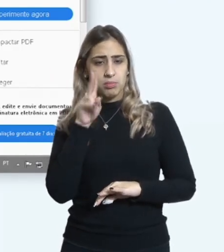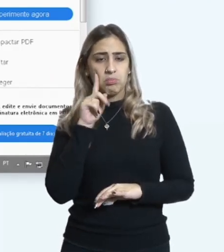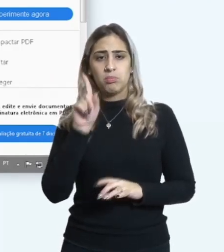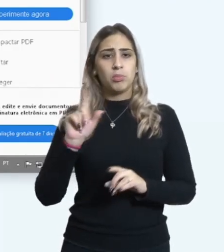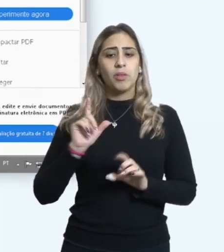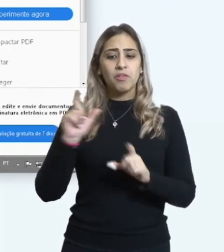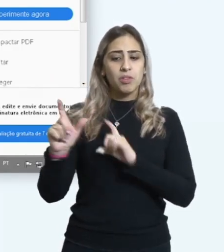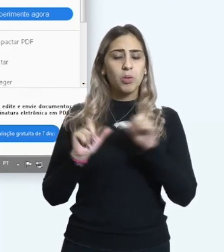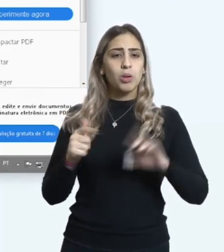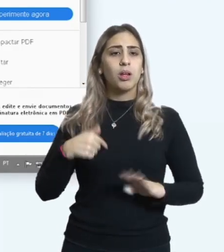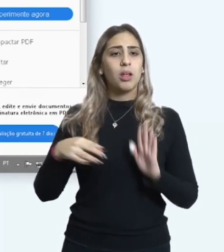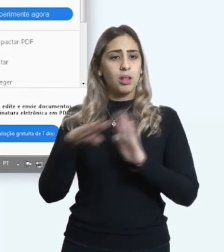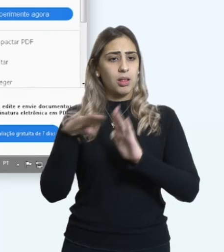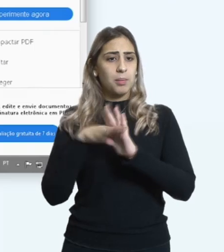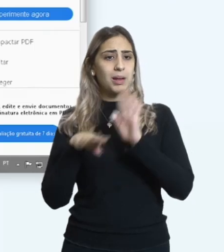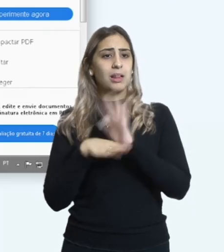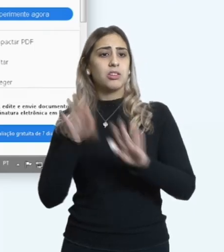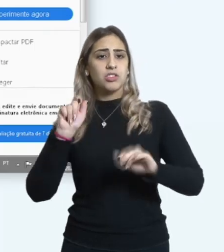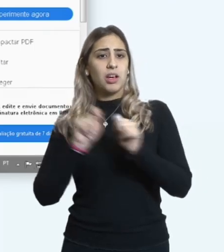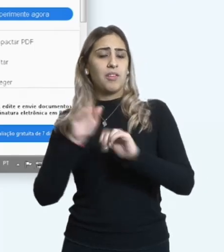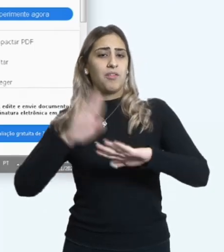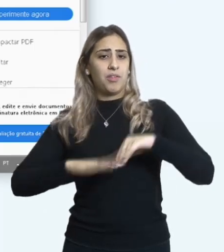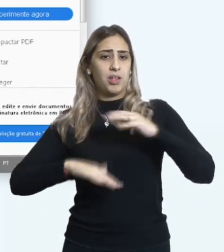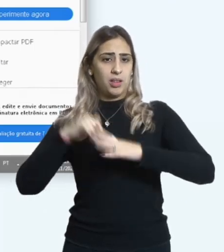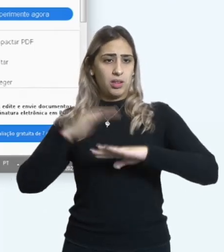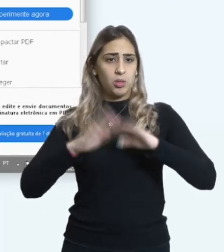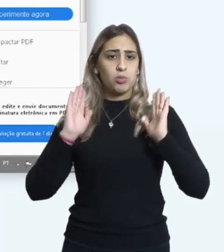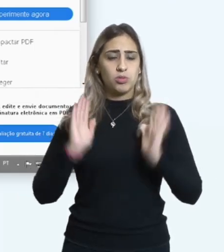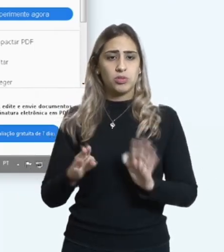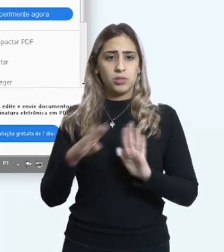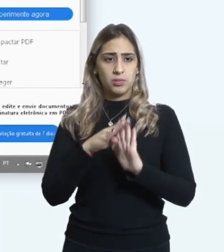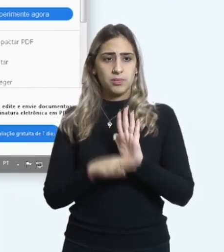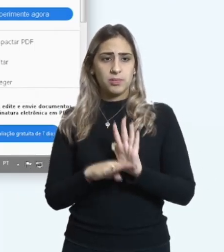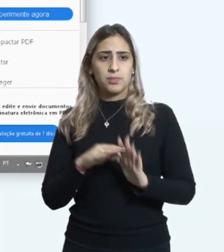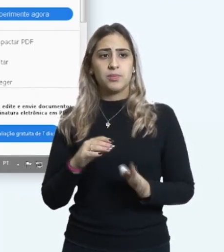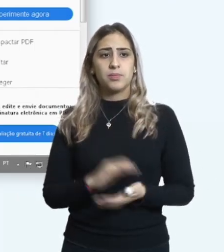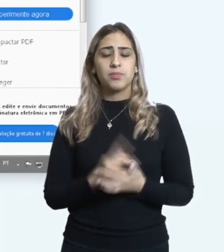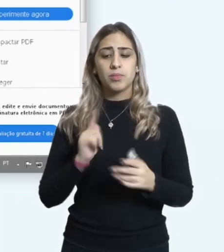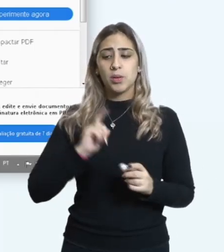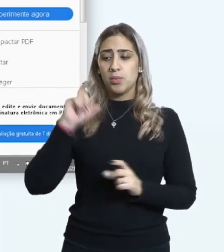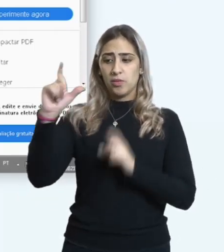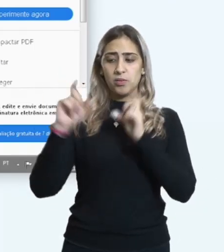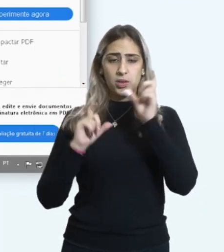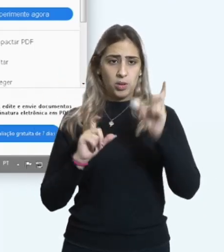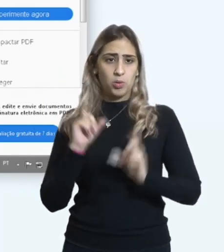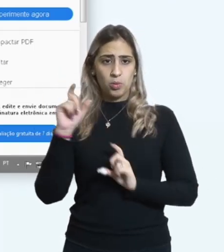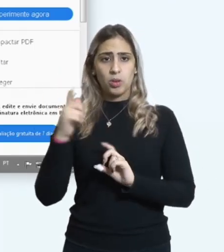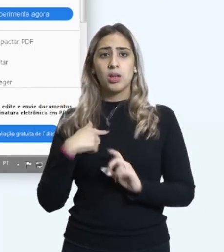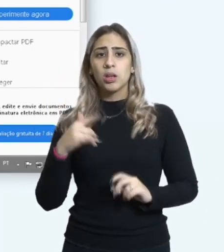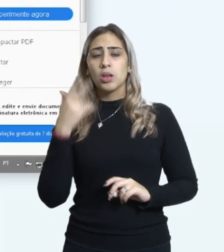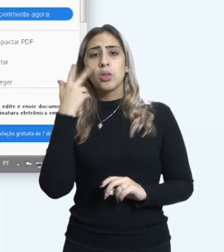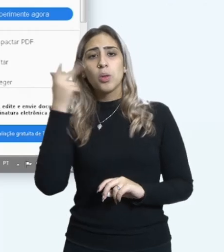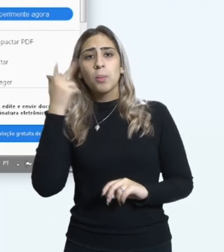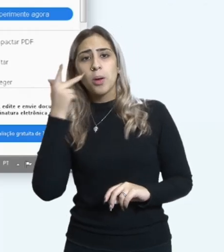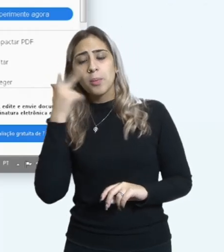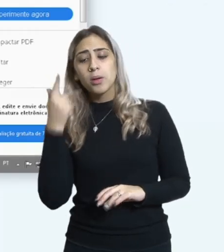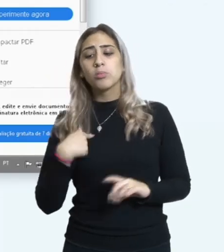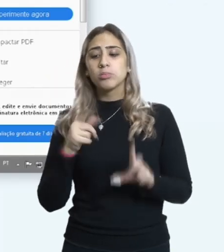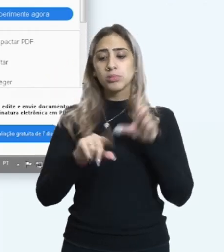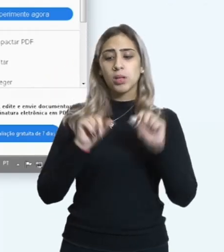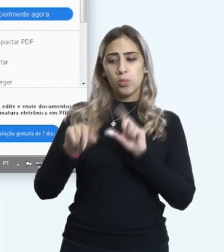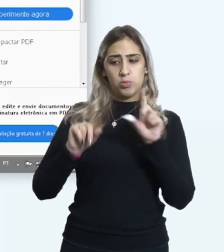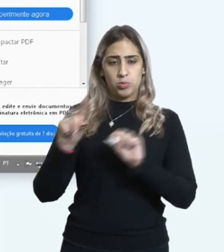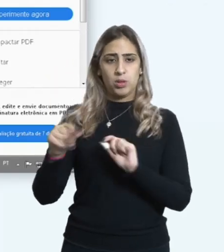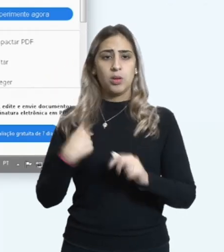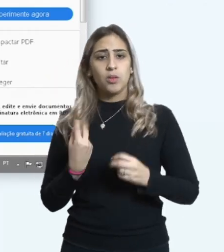as tabelas serão construídas no inserir tabelas. Aqui tem uma figura que não permite selecionar. Então,